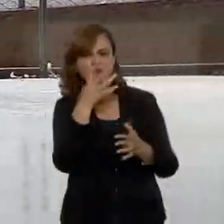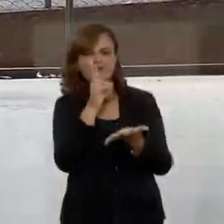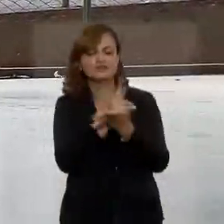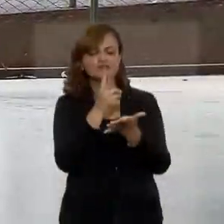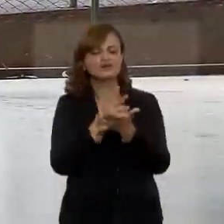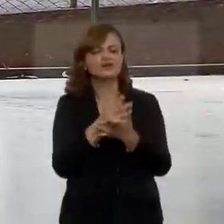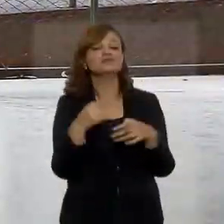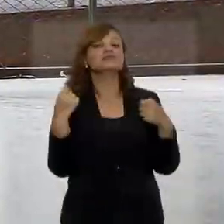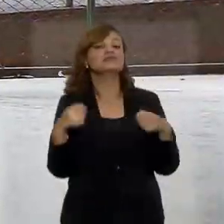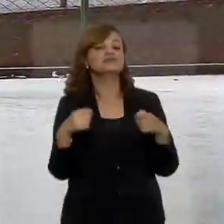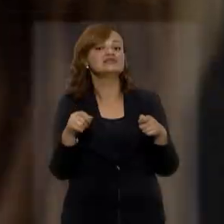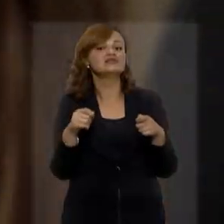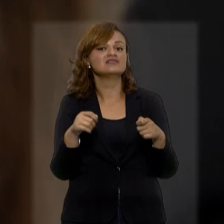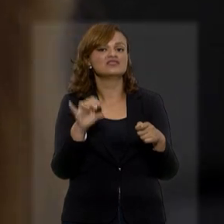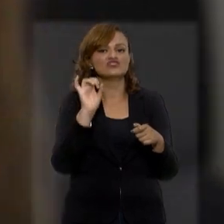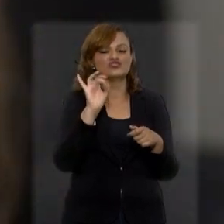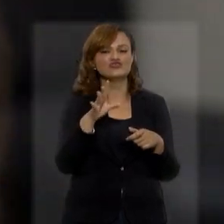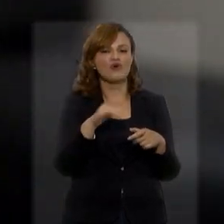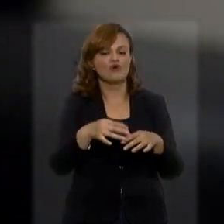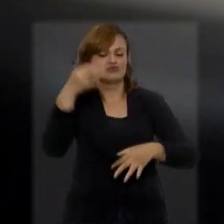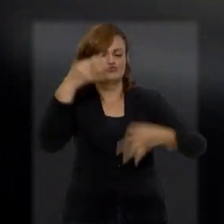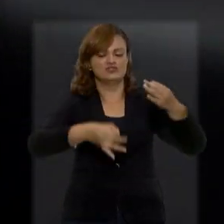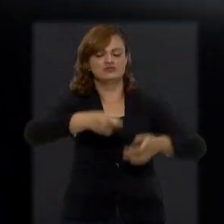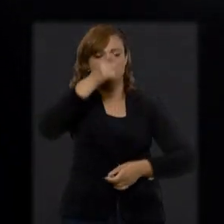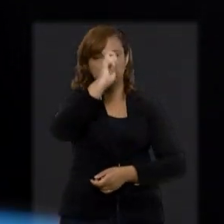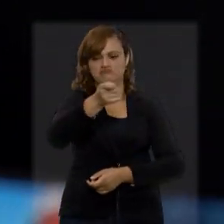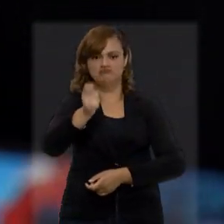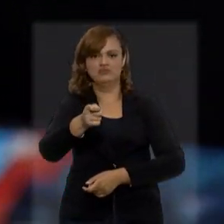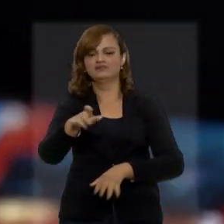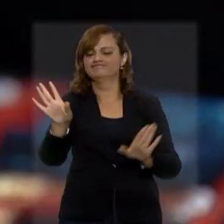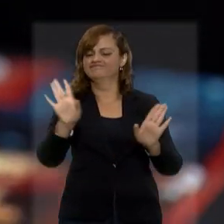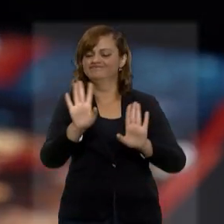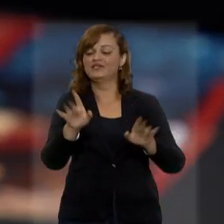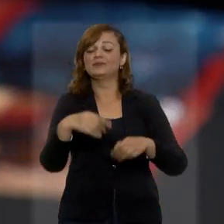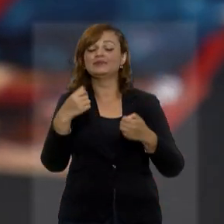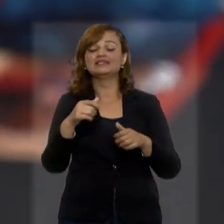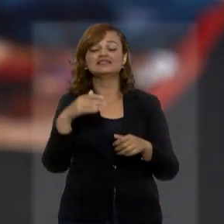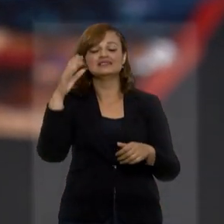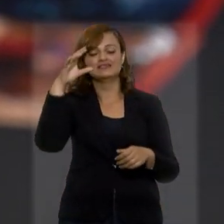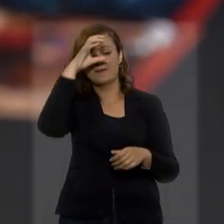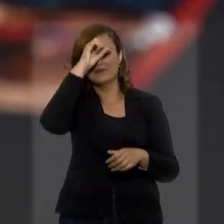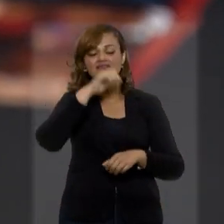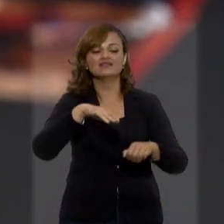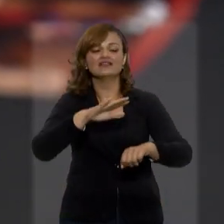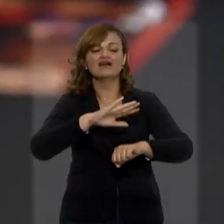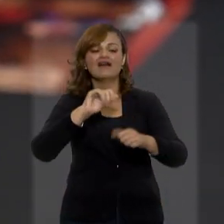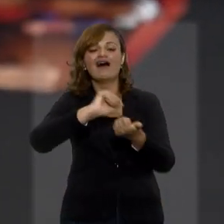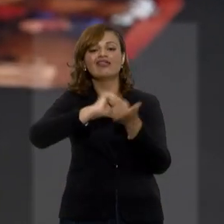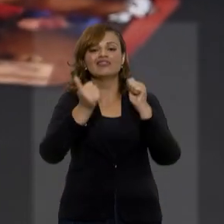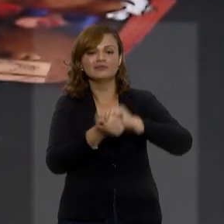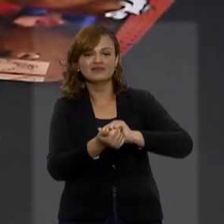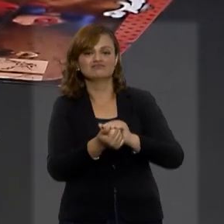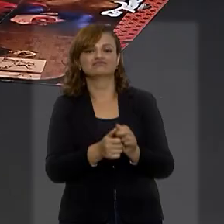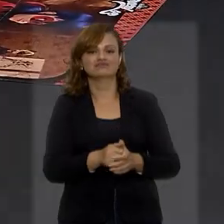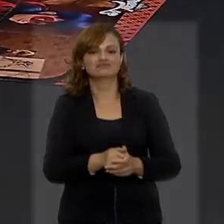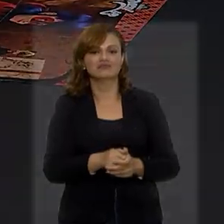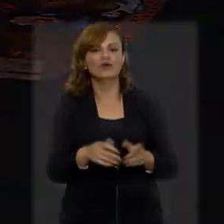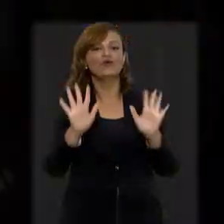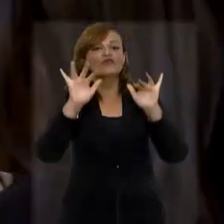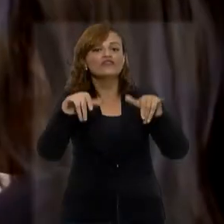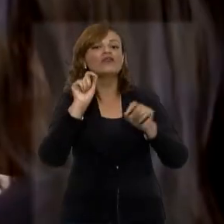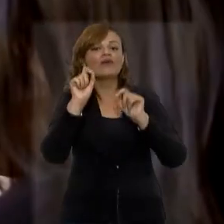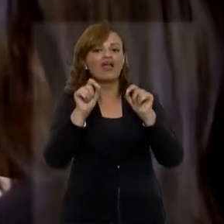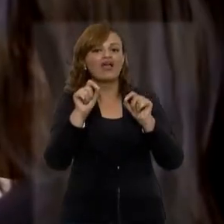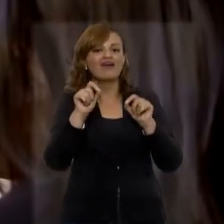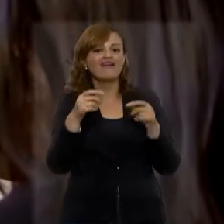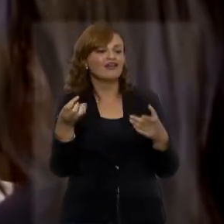fim de um casamento, é necessário mais do que a atuação do judiciário. É preciso aprender a ressignificar o que seria o fim.